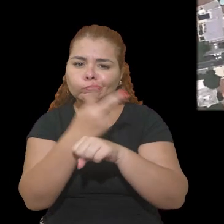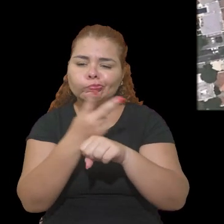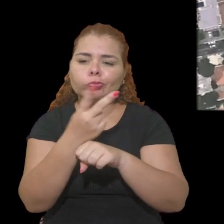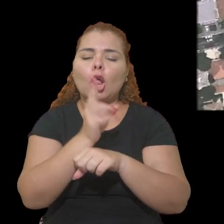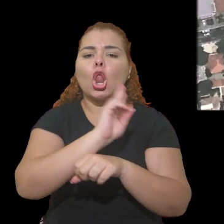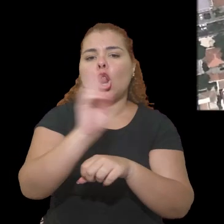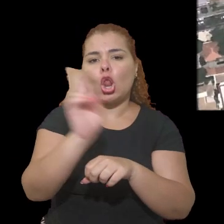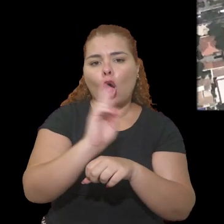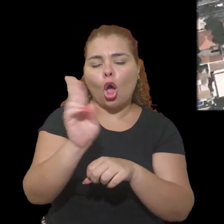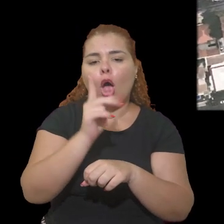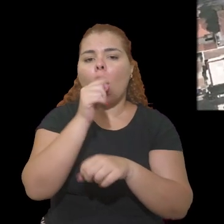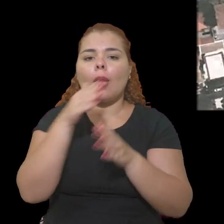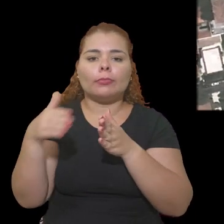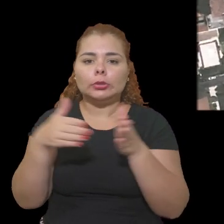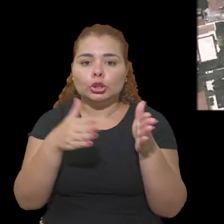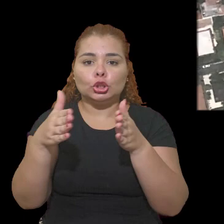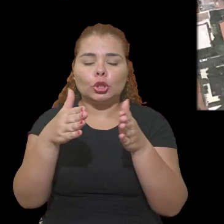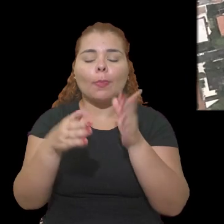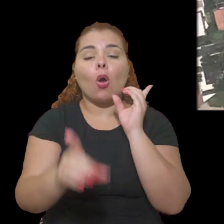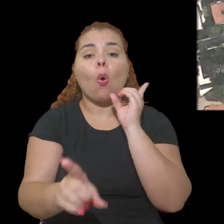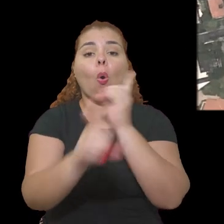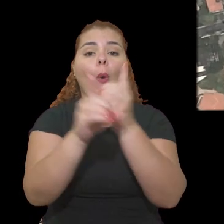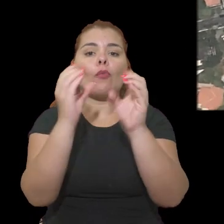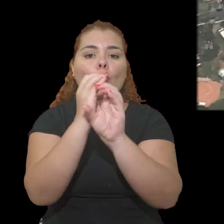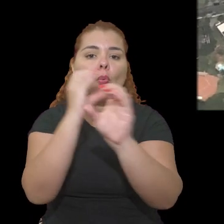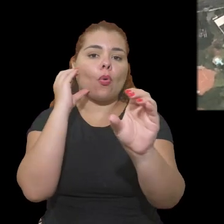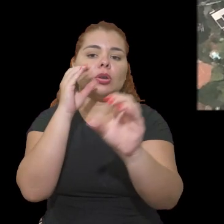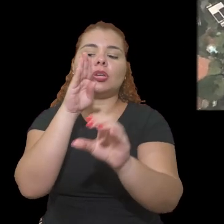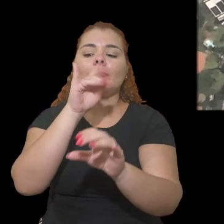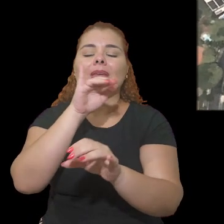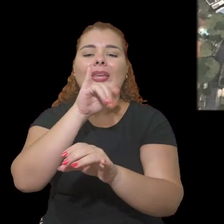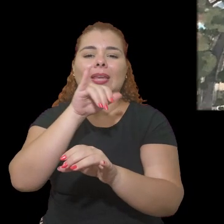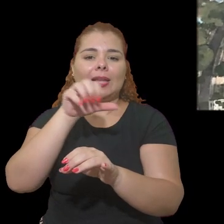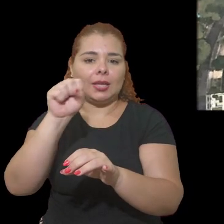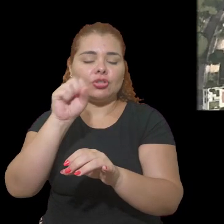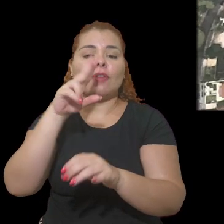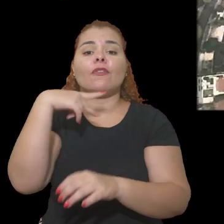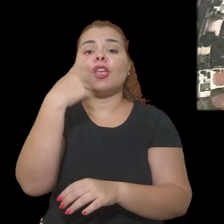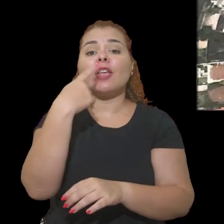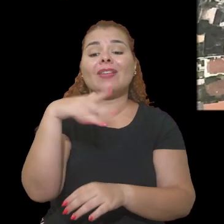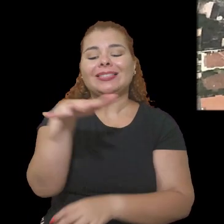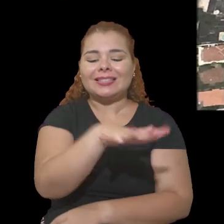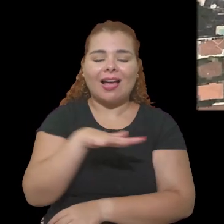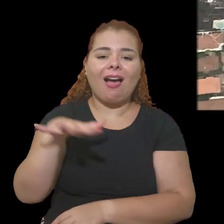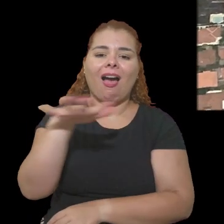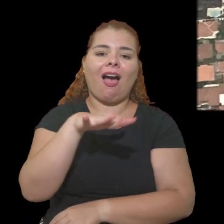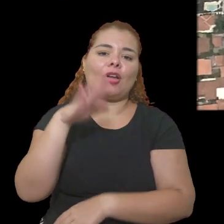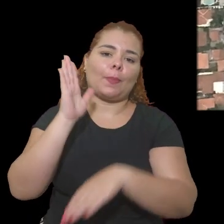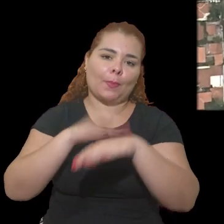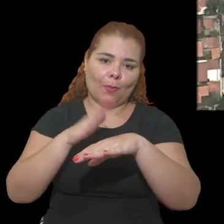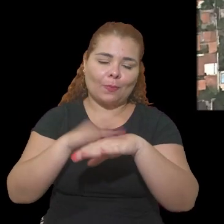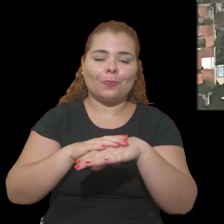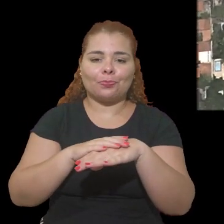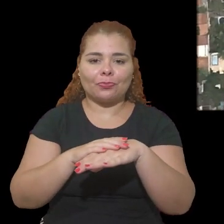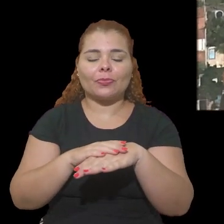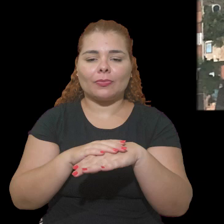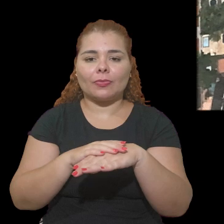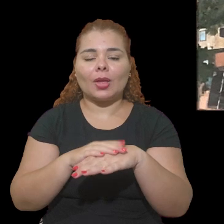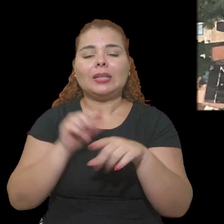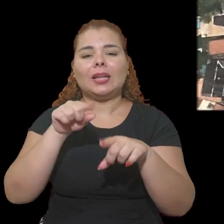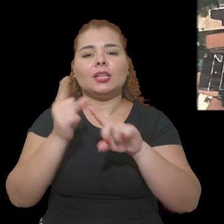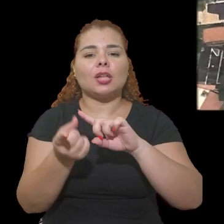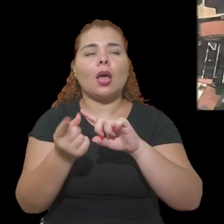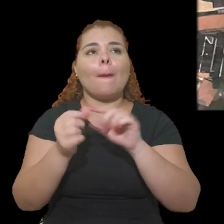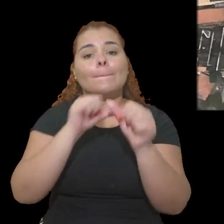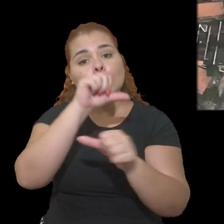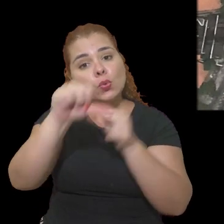sobre rios, né, acabei chegando no engenheiro Billes, que aí, na verdade, fala muito desse território aqui, desse lugar, assim, né, dessa